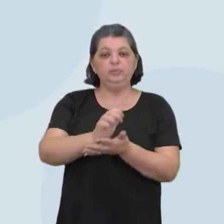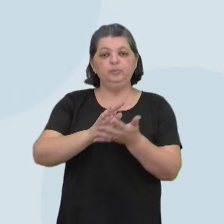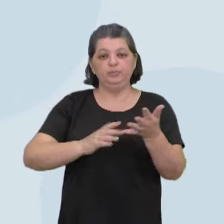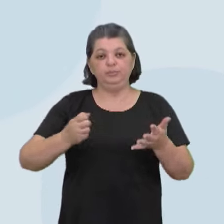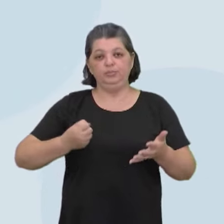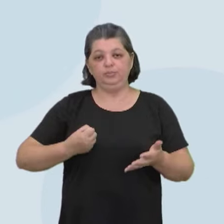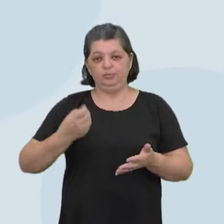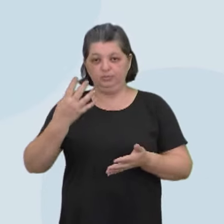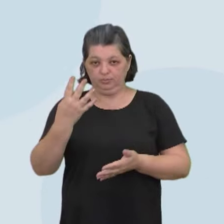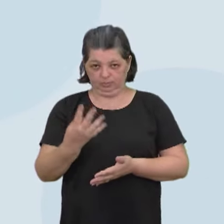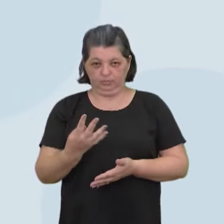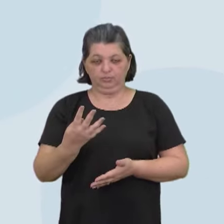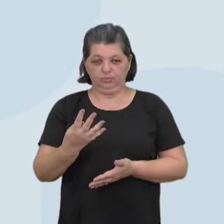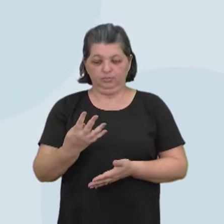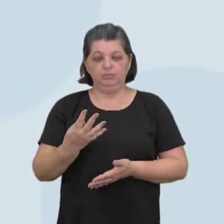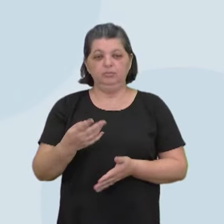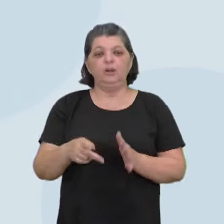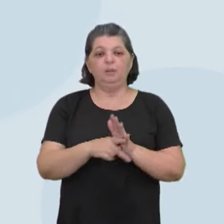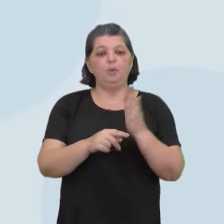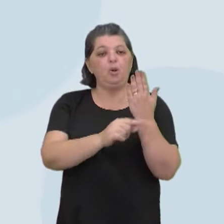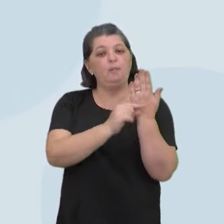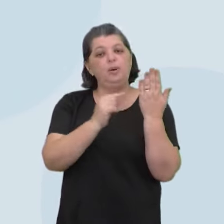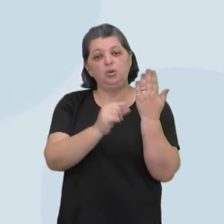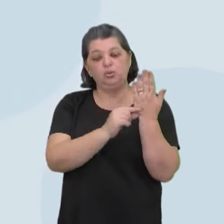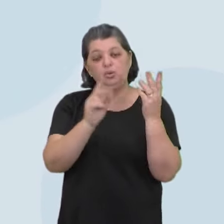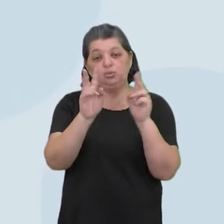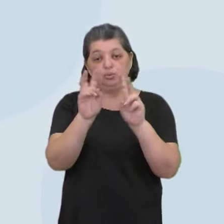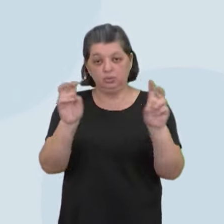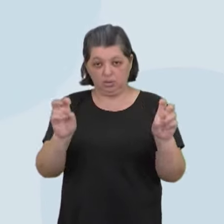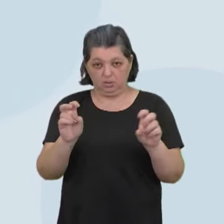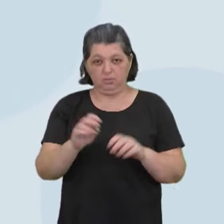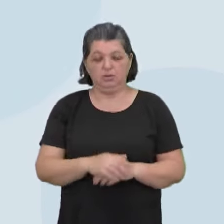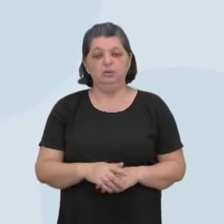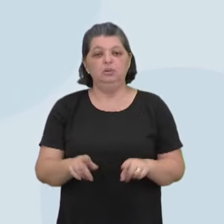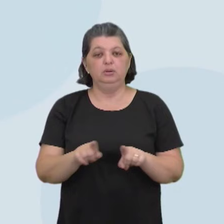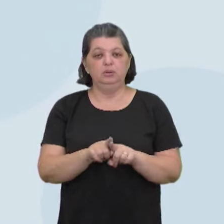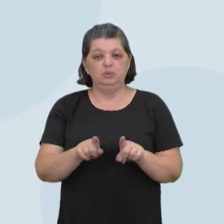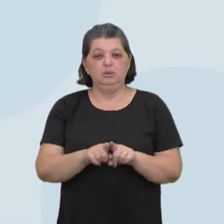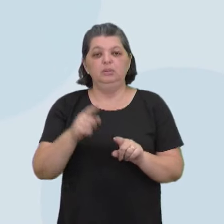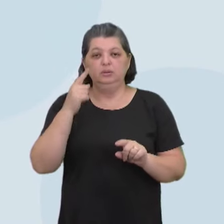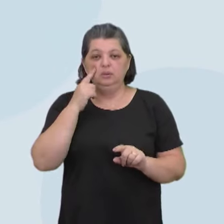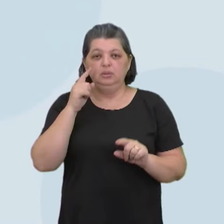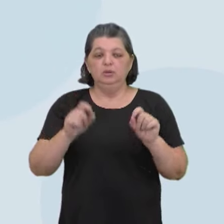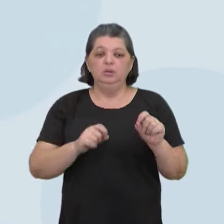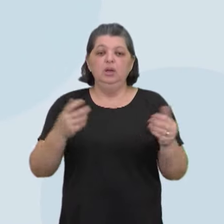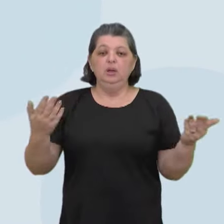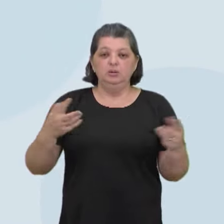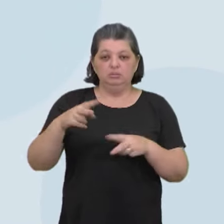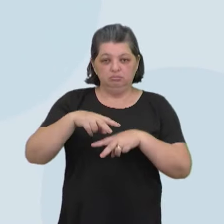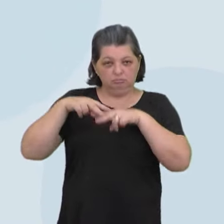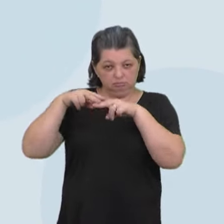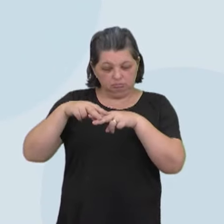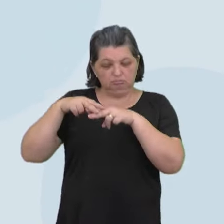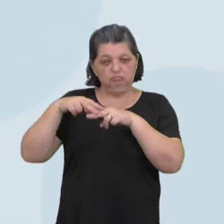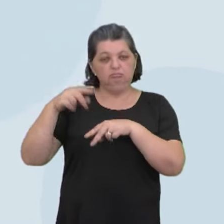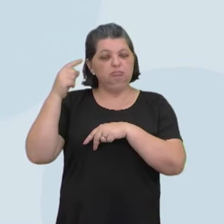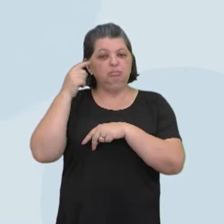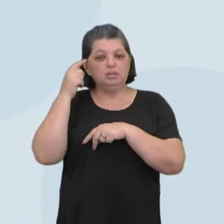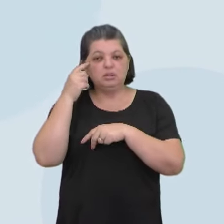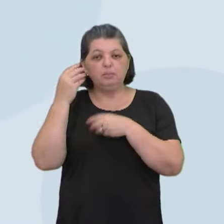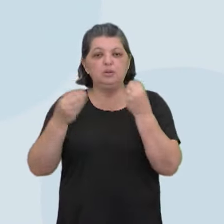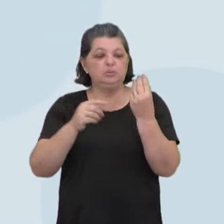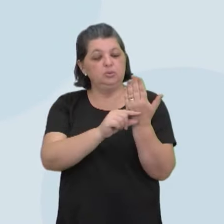4, autores que tratam desse tema. Falamos já sobre Adorno e Horkheimer, vamos rever um pouco do pensamento